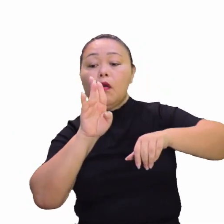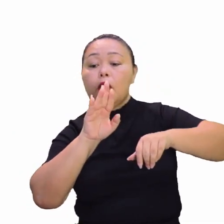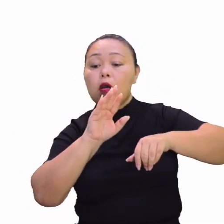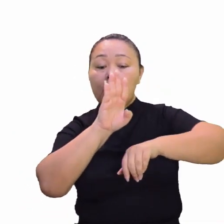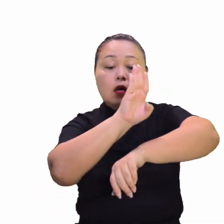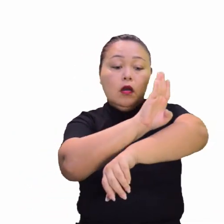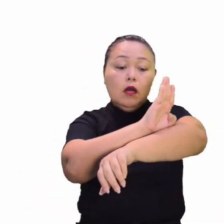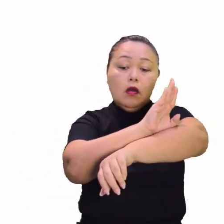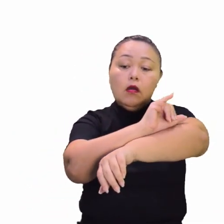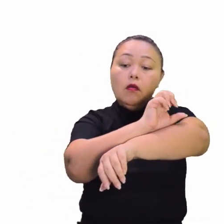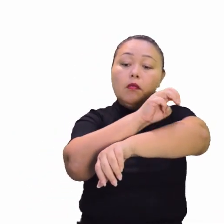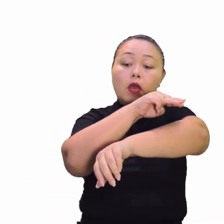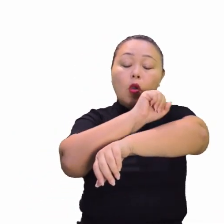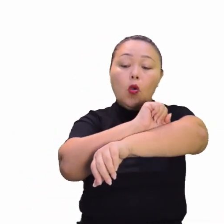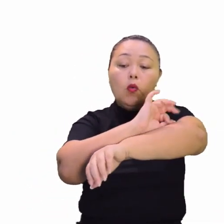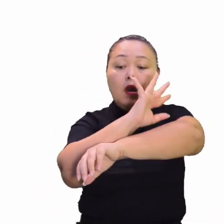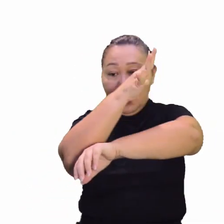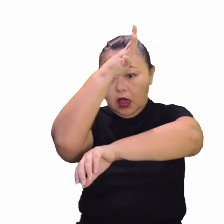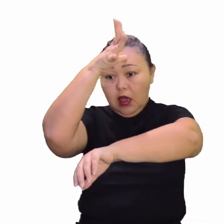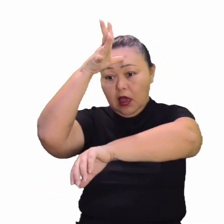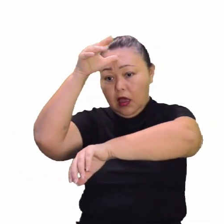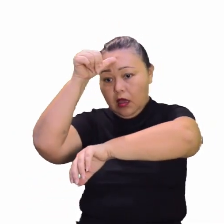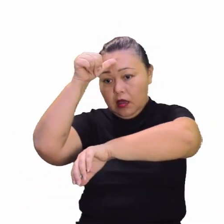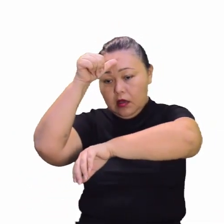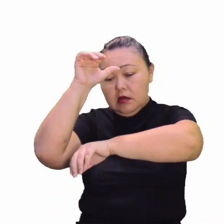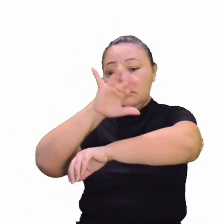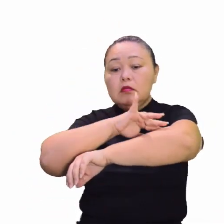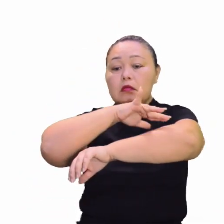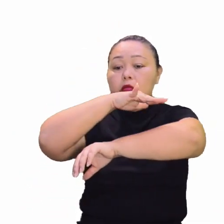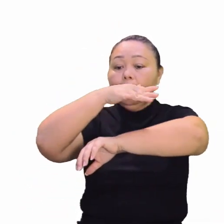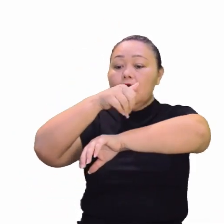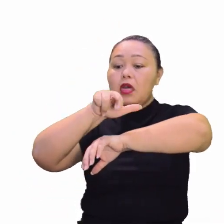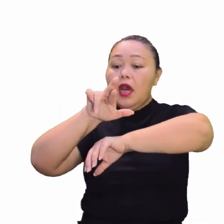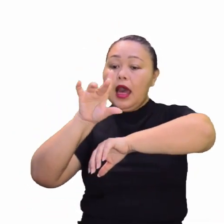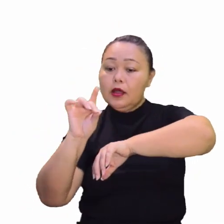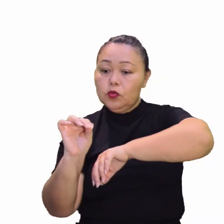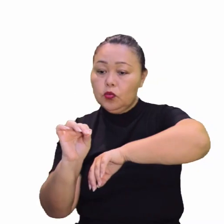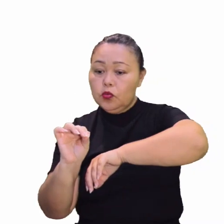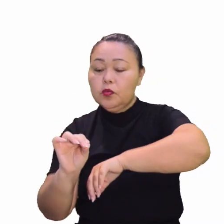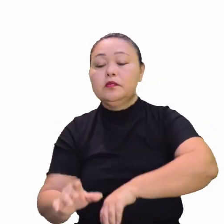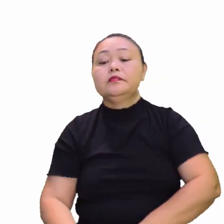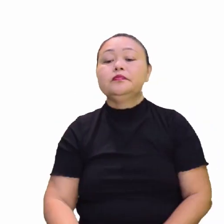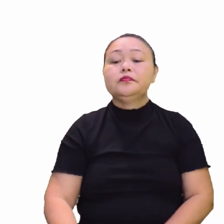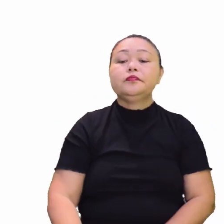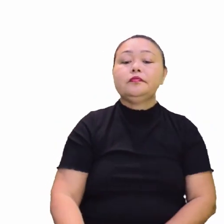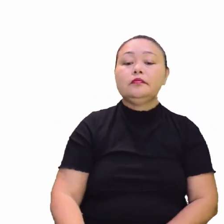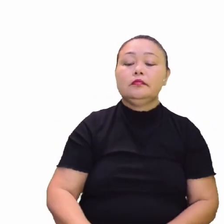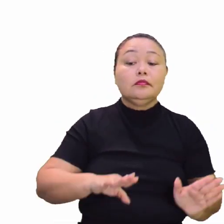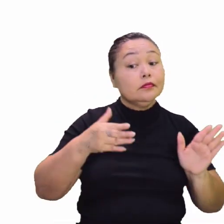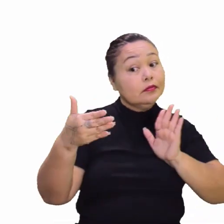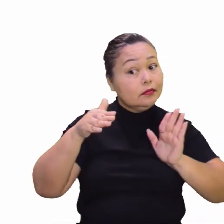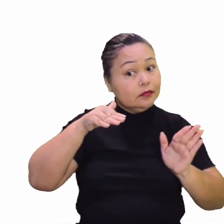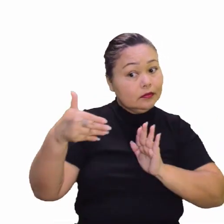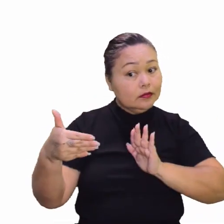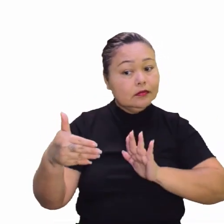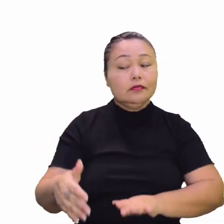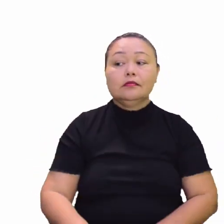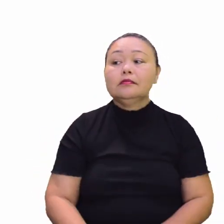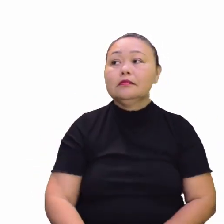bioma amazônico e o bioma do Cerrado. Perfeito, garoto. Vamos lá. Muito